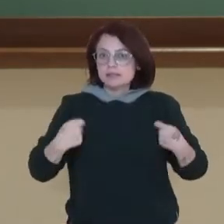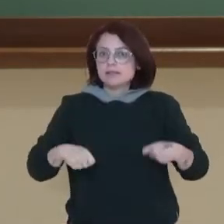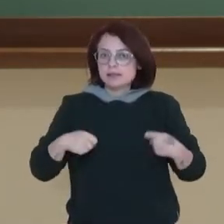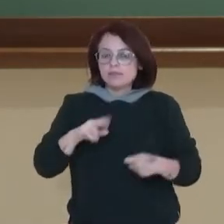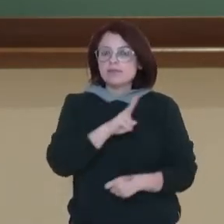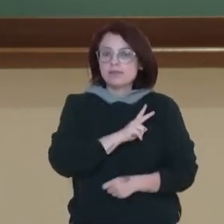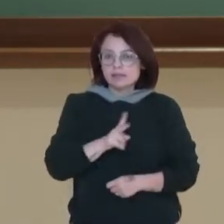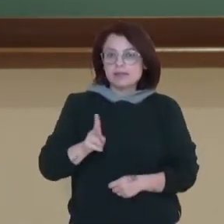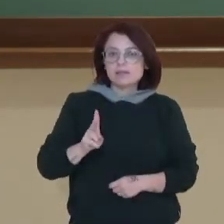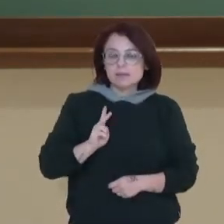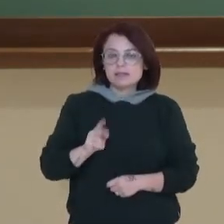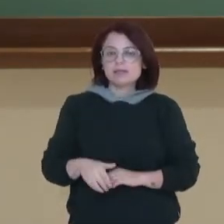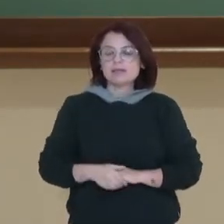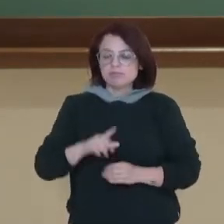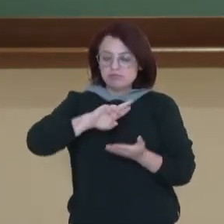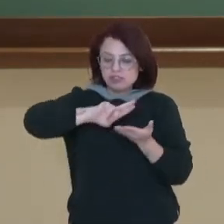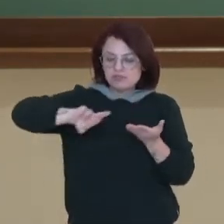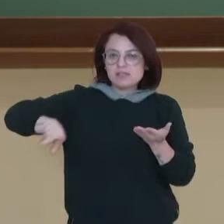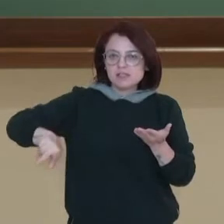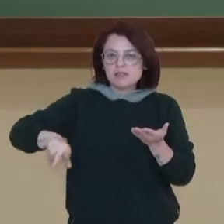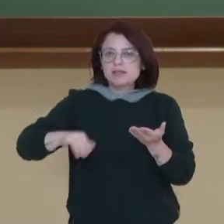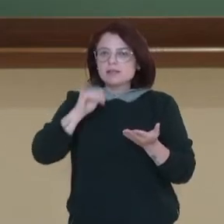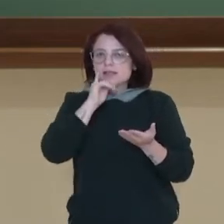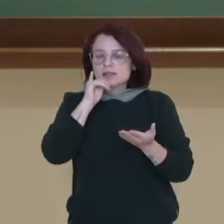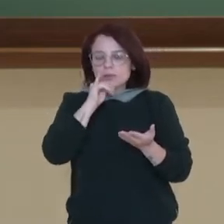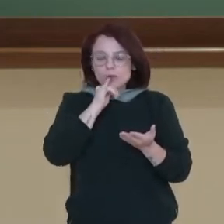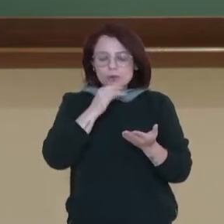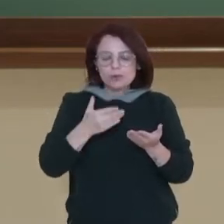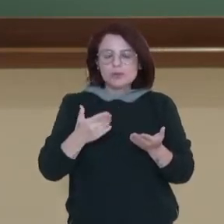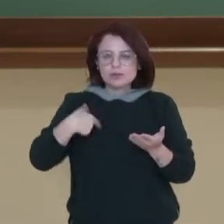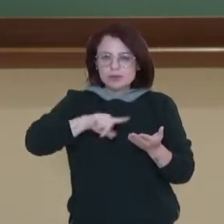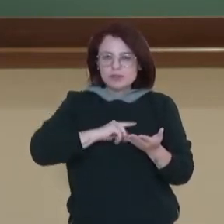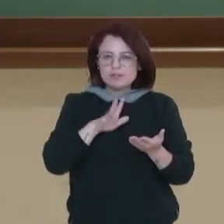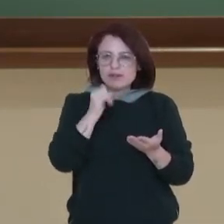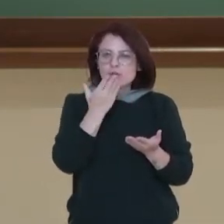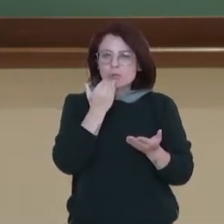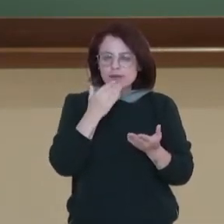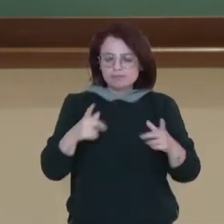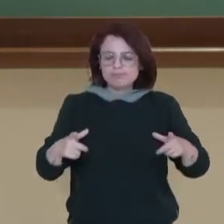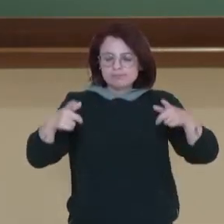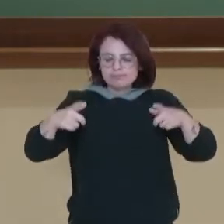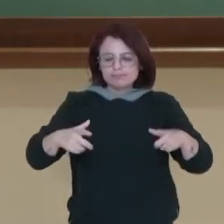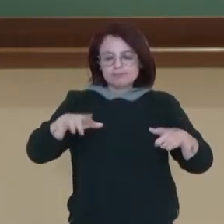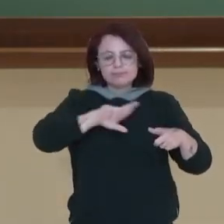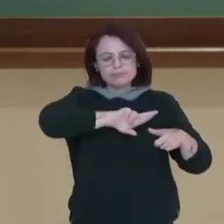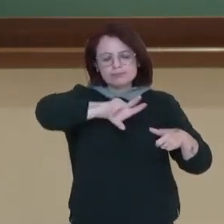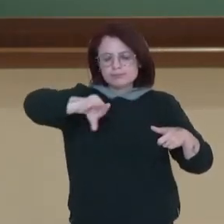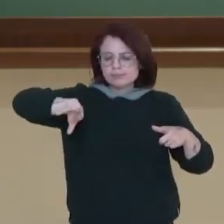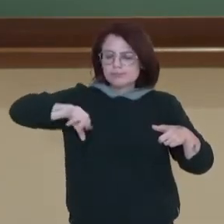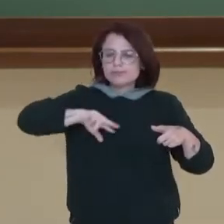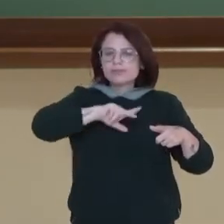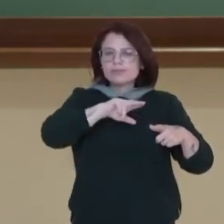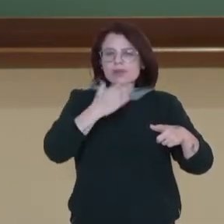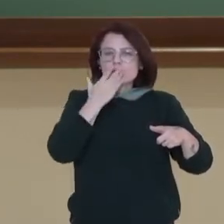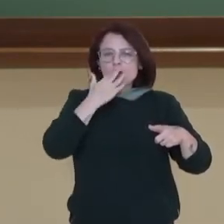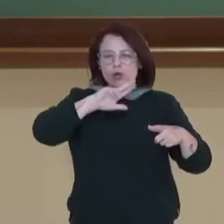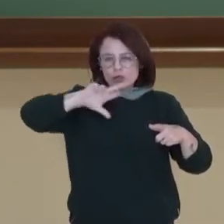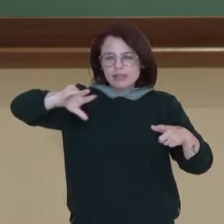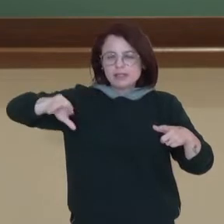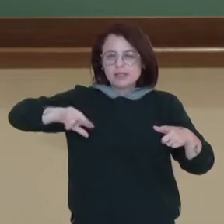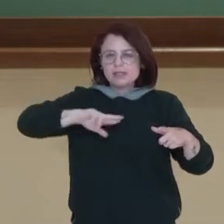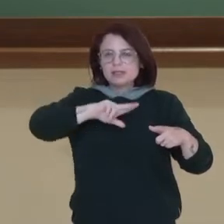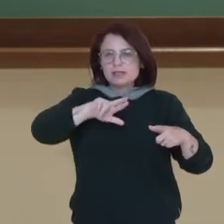isso que é importante, por exemplo, fazer um prato bastante colorido, né? Com vários tipos de nutrientes, ali, carboidratos, lipídios, proteínas, né?